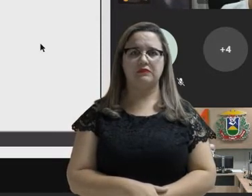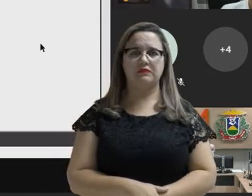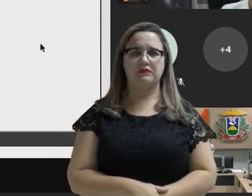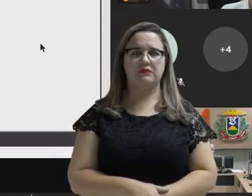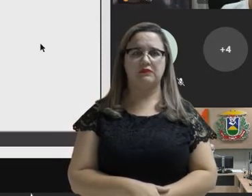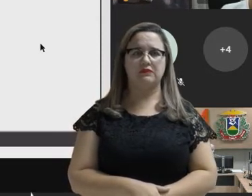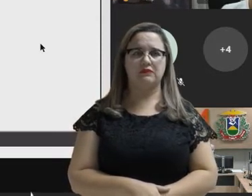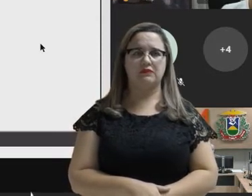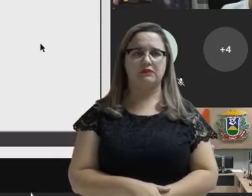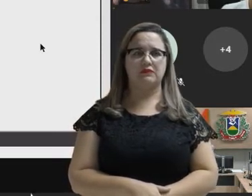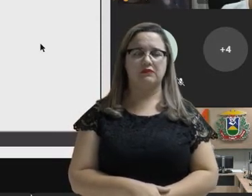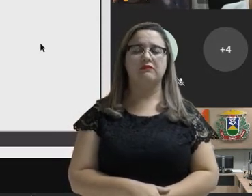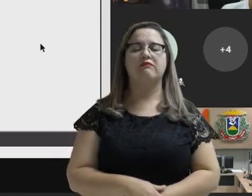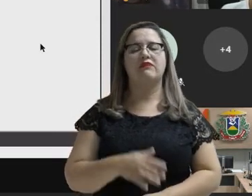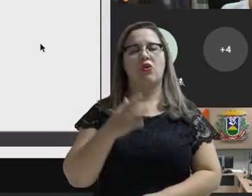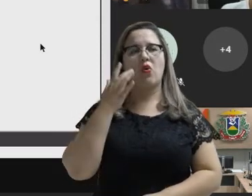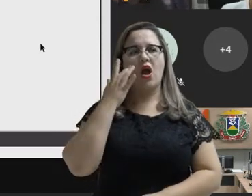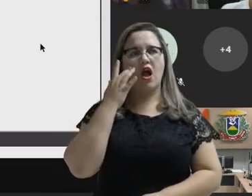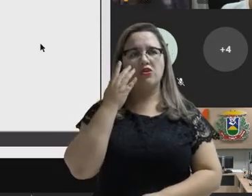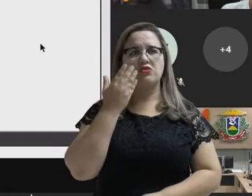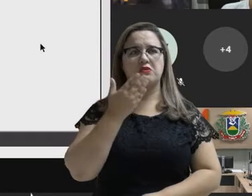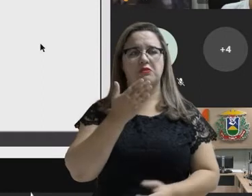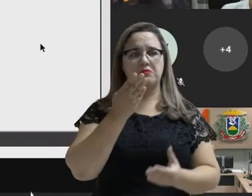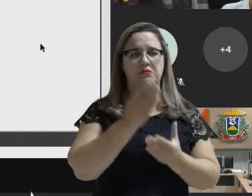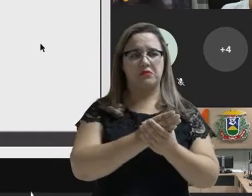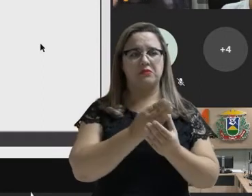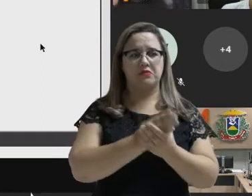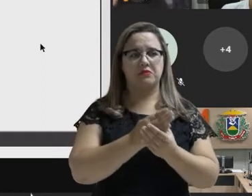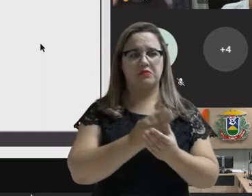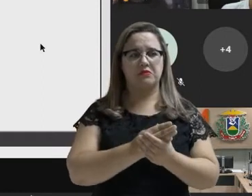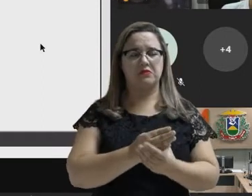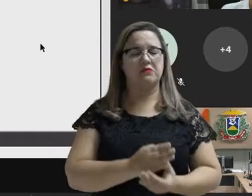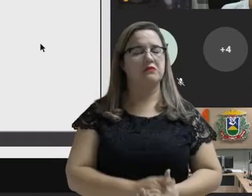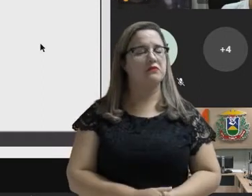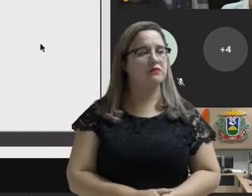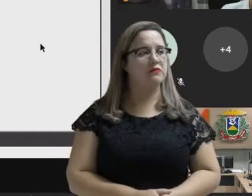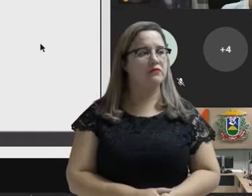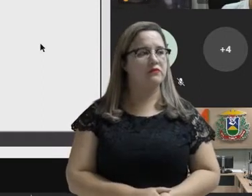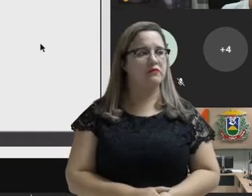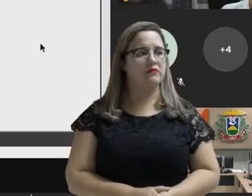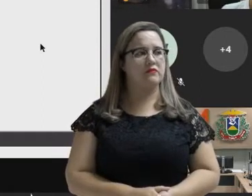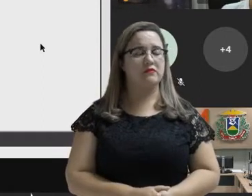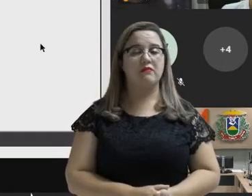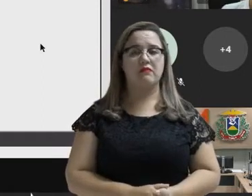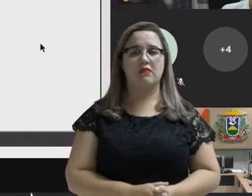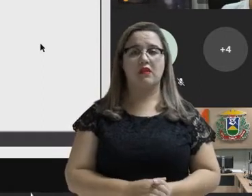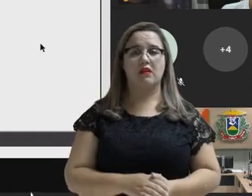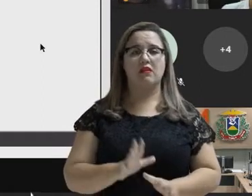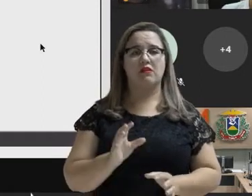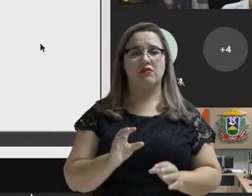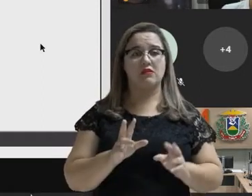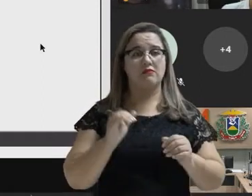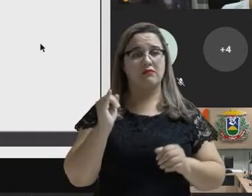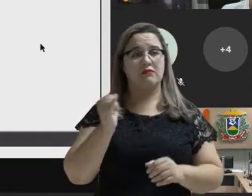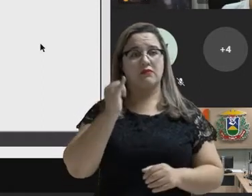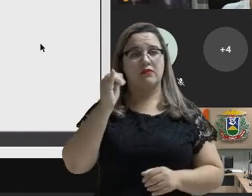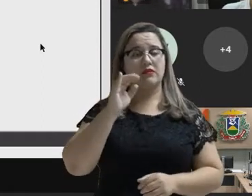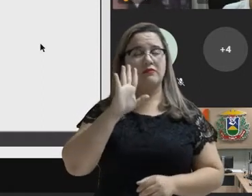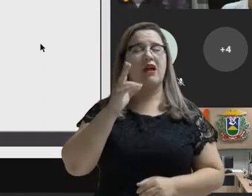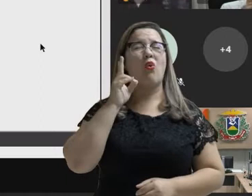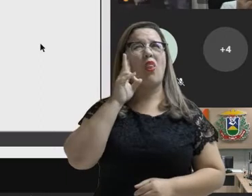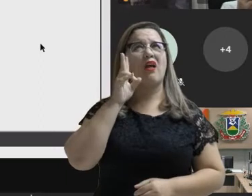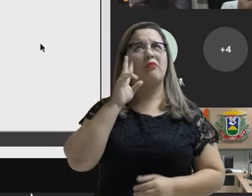Então, eu acho que esse caso... Você pode subir, por favor? Eu destaco justamente, agora começo a me